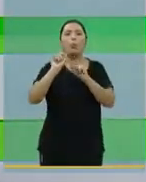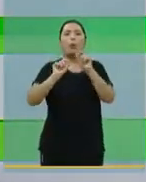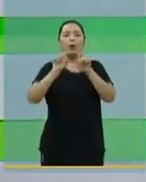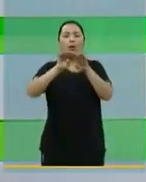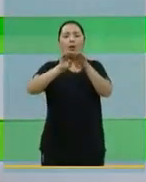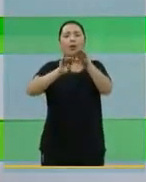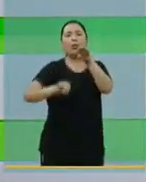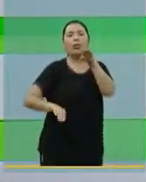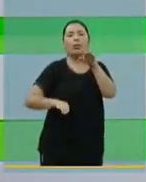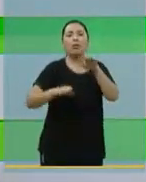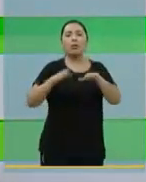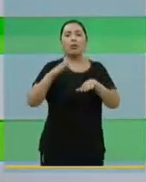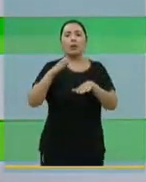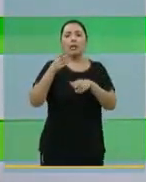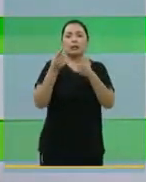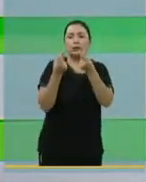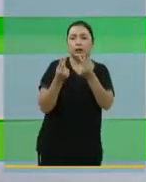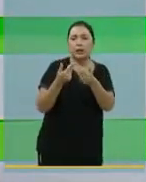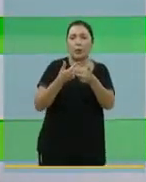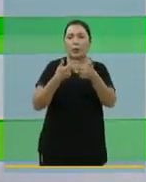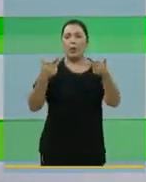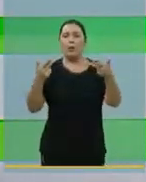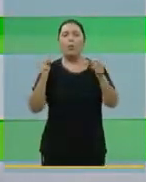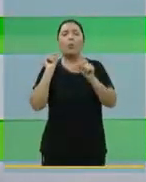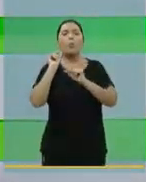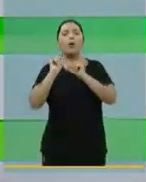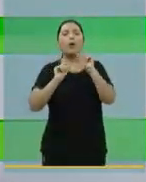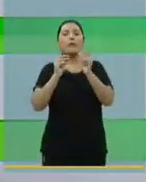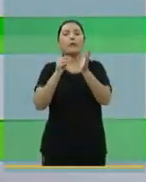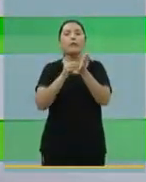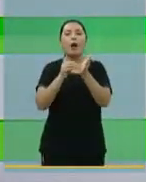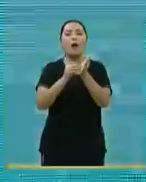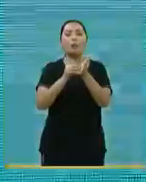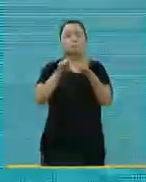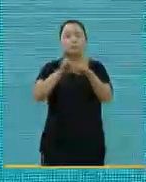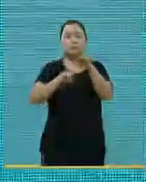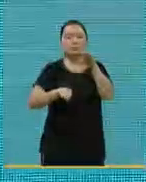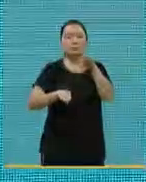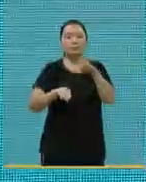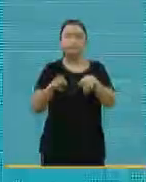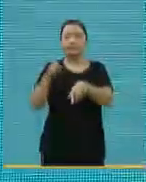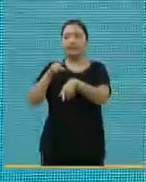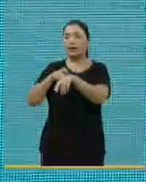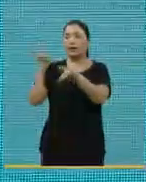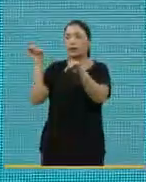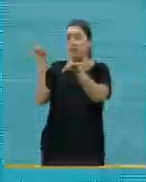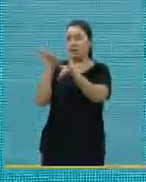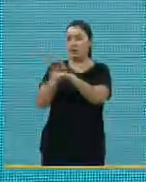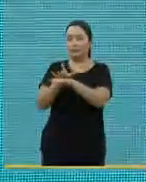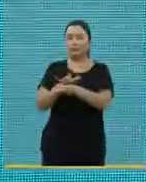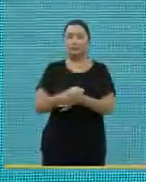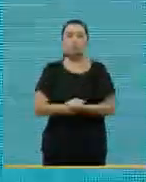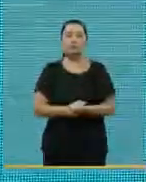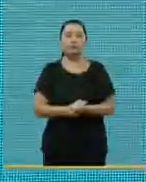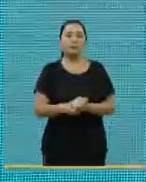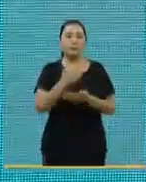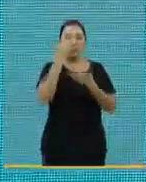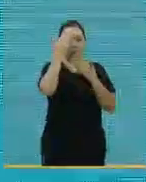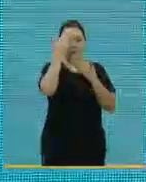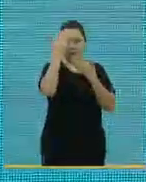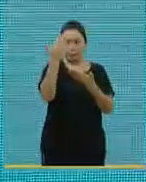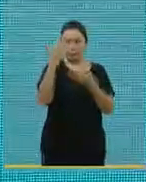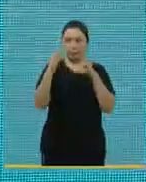das desigualdades de oportunidades e elas são decorrentes do tempo esgotado candidato muito